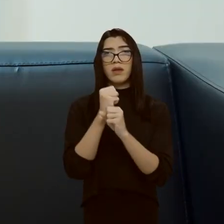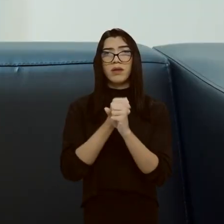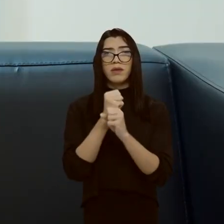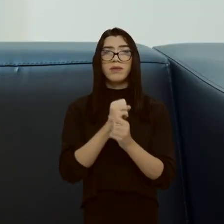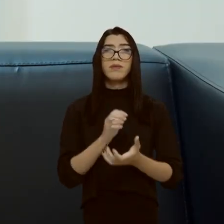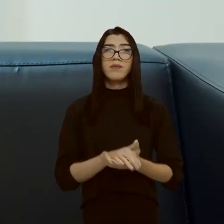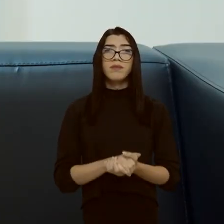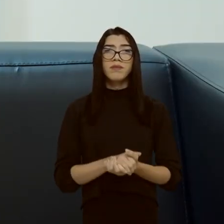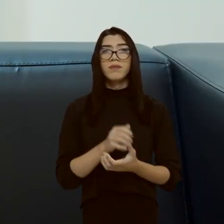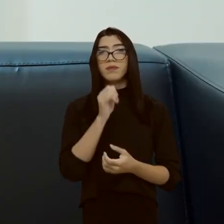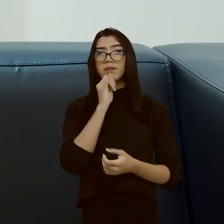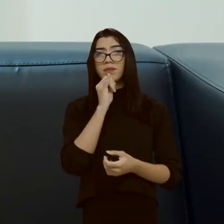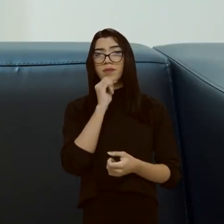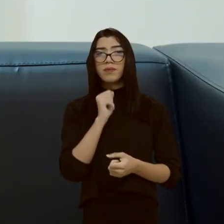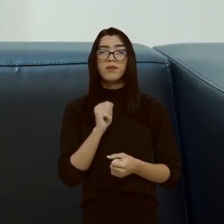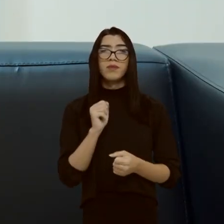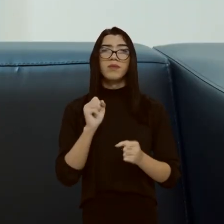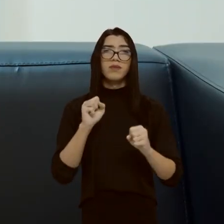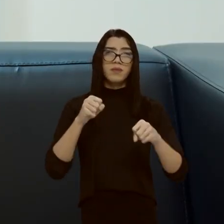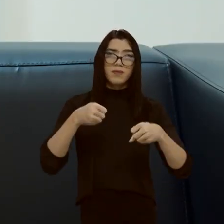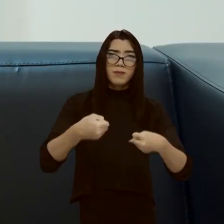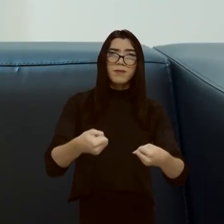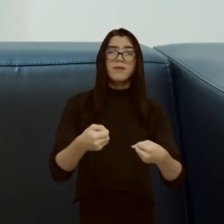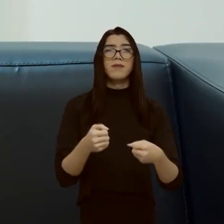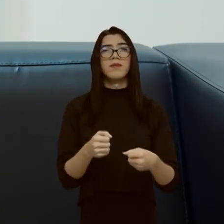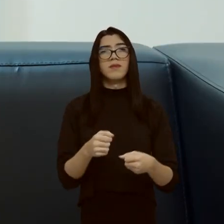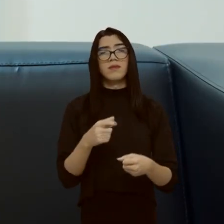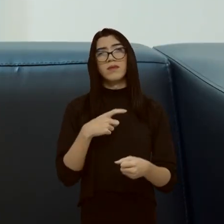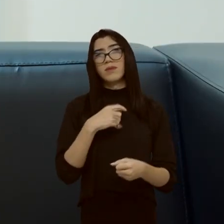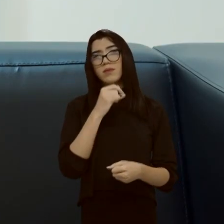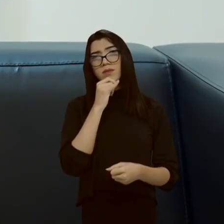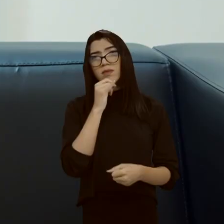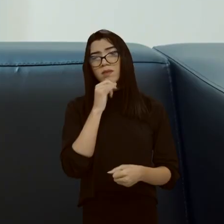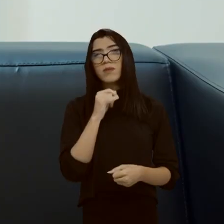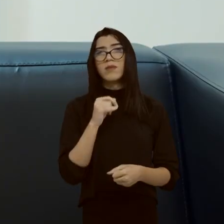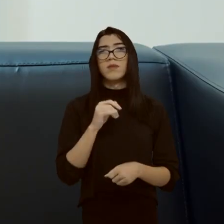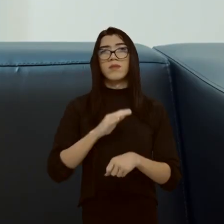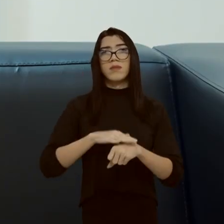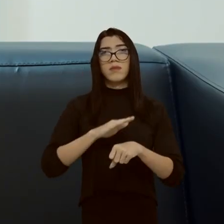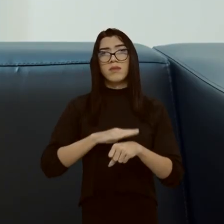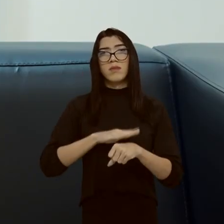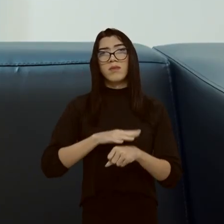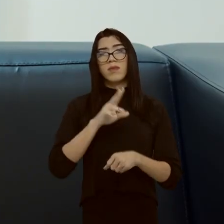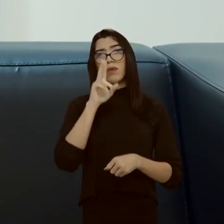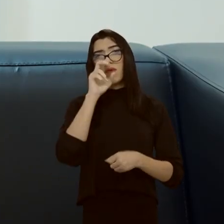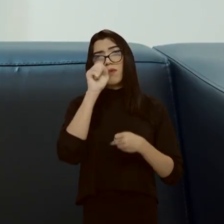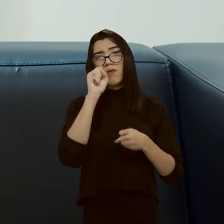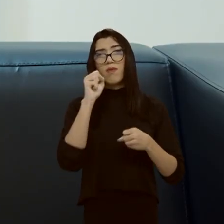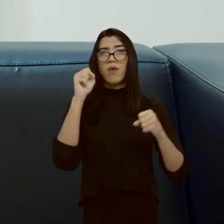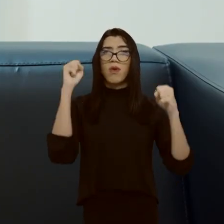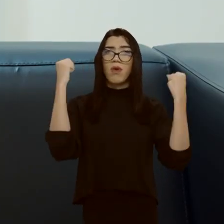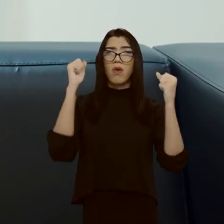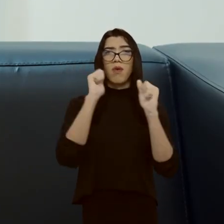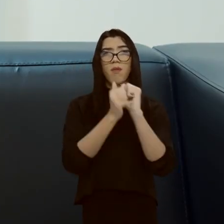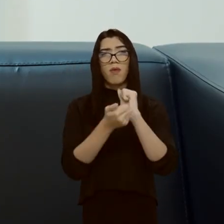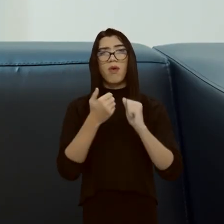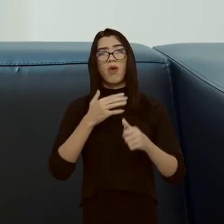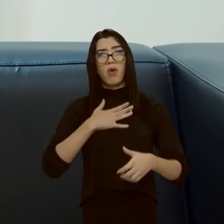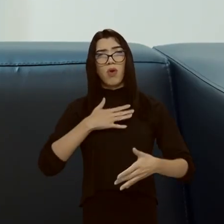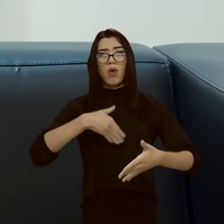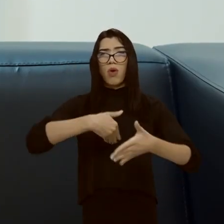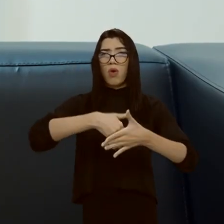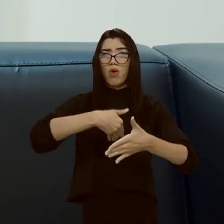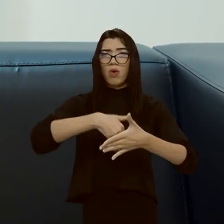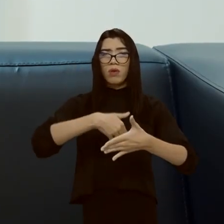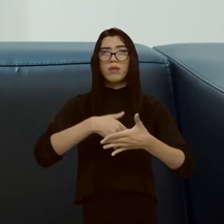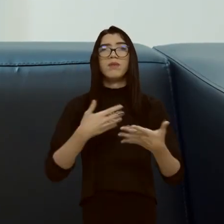depois que eu faço algum tipo de esforço físico, coloco força ou pratico algum esporte. Eu gosto muito de jogar futebol e